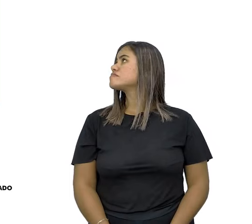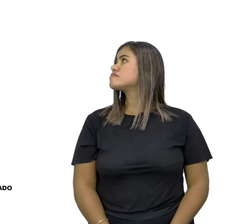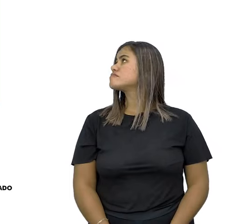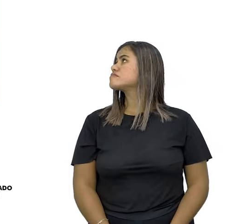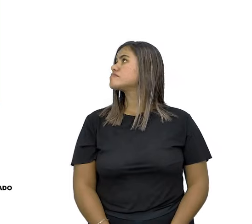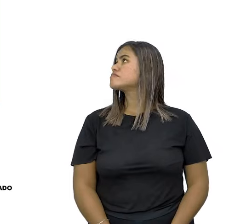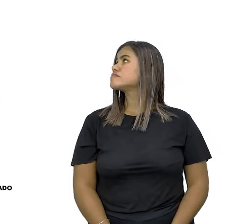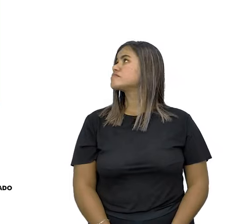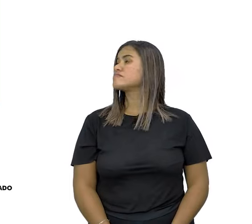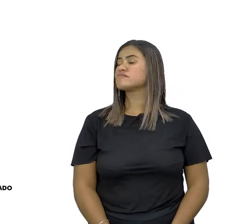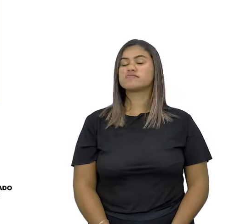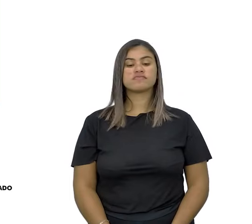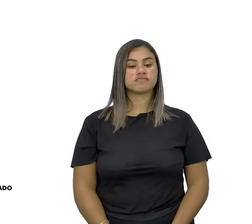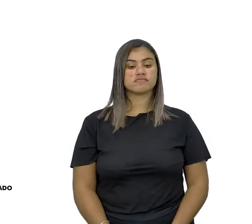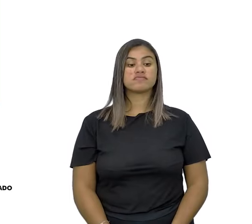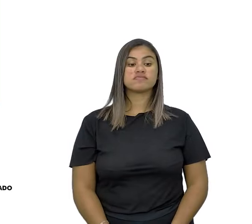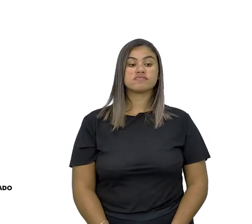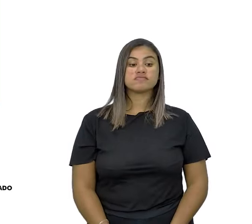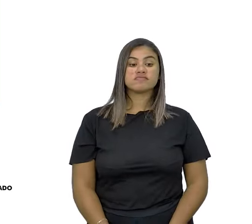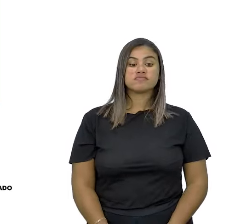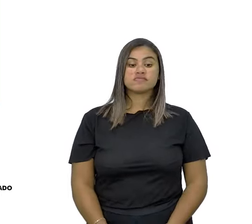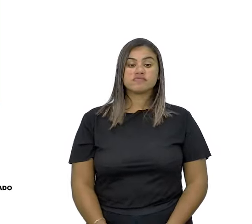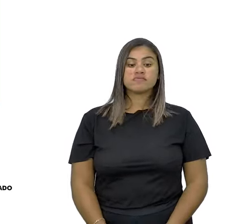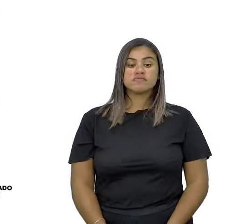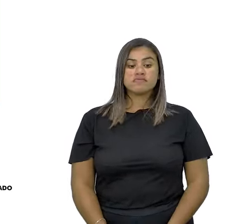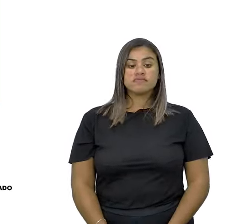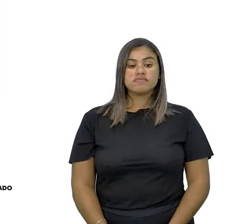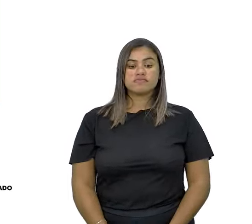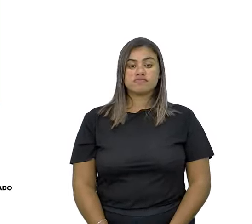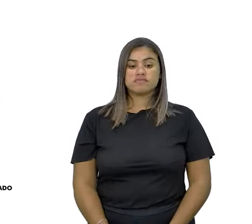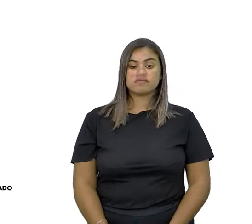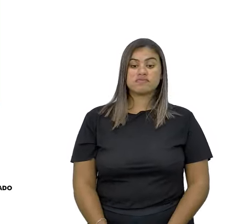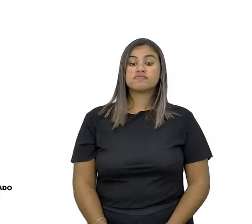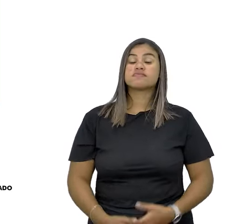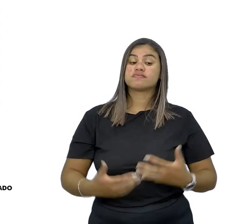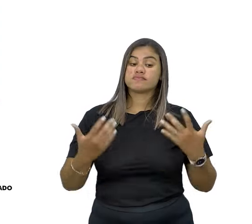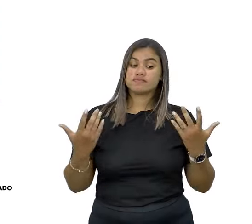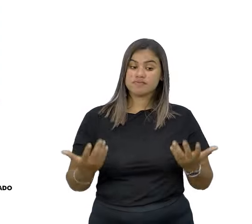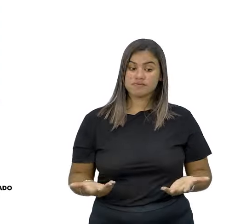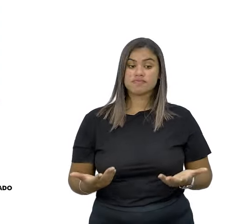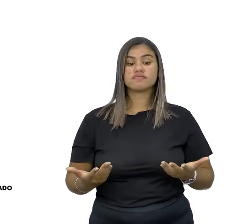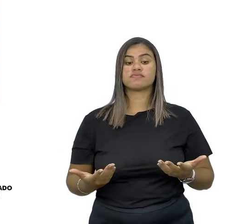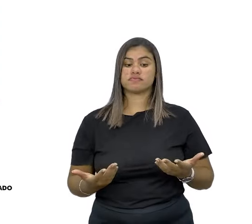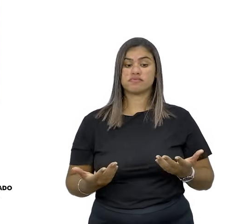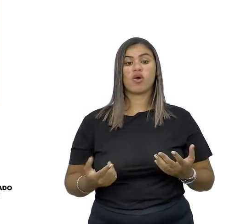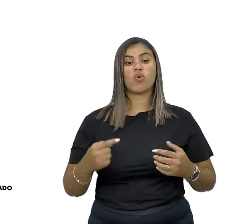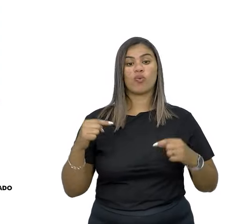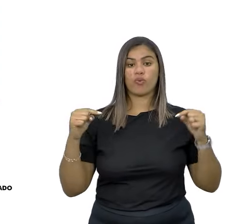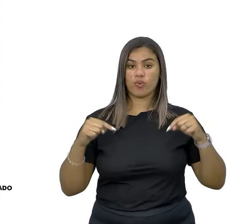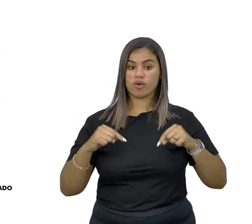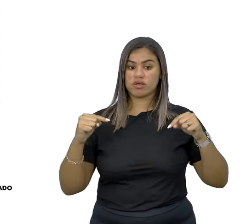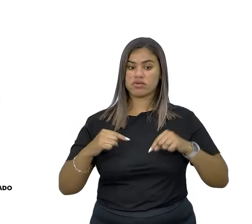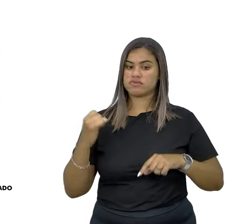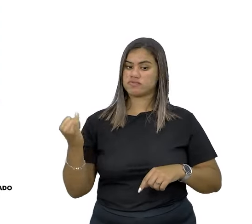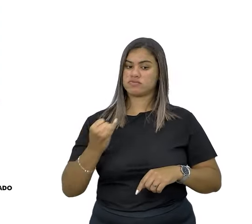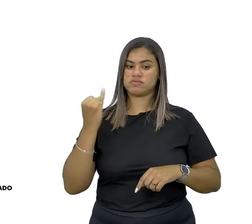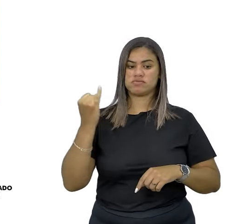Aprender Sempre. Por fim, ressaltamos que esse encontro tem um importante papel quanto à verificação do